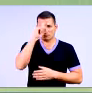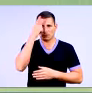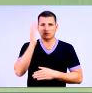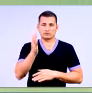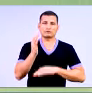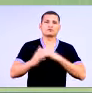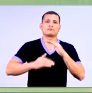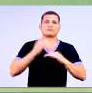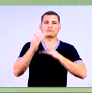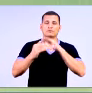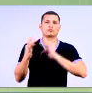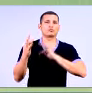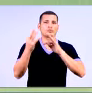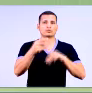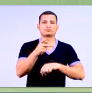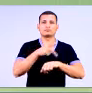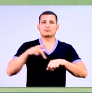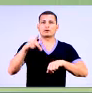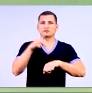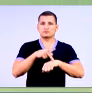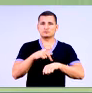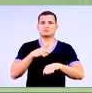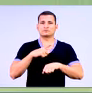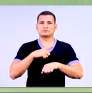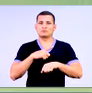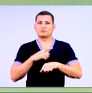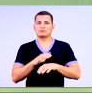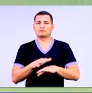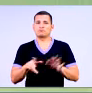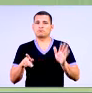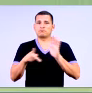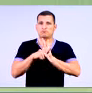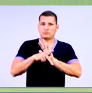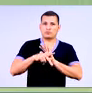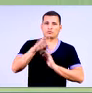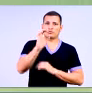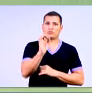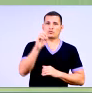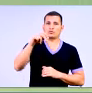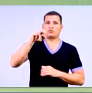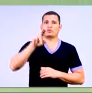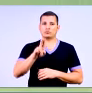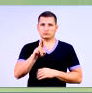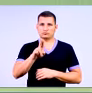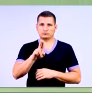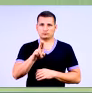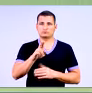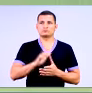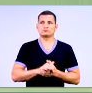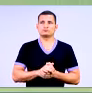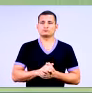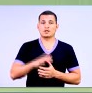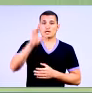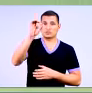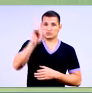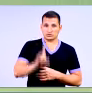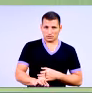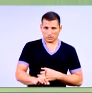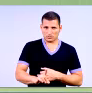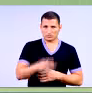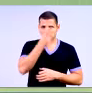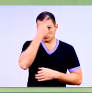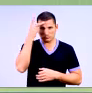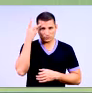em todos os países que fazem parte da ONU. Os direitos humanos podem se tornar grande